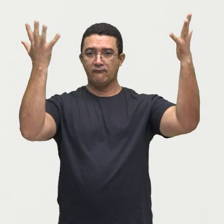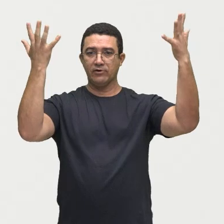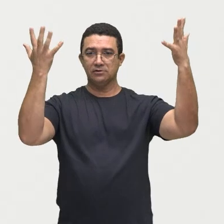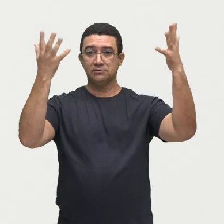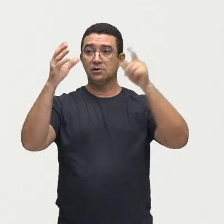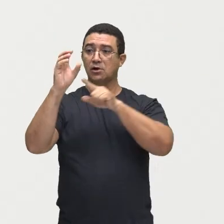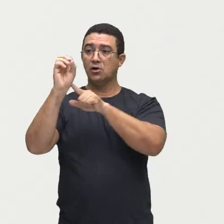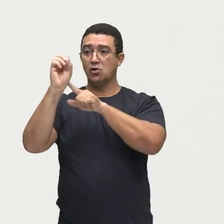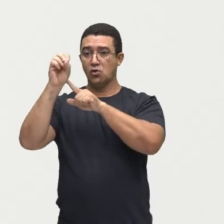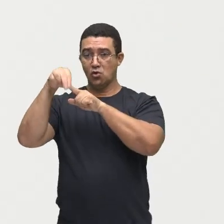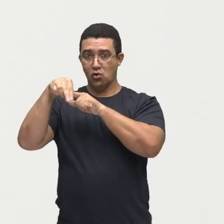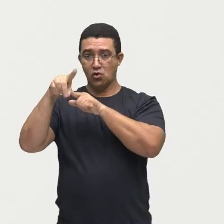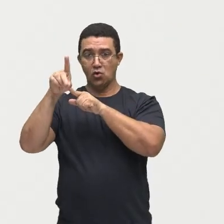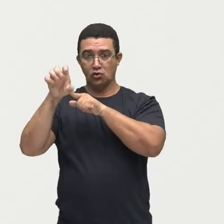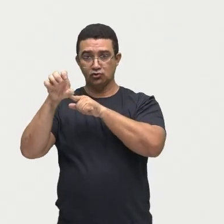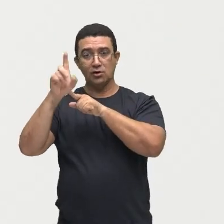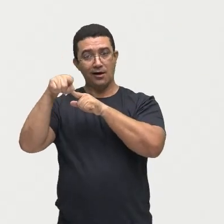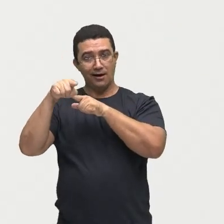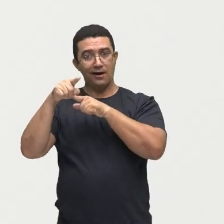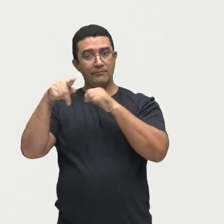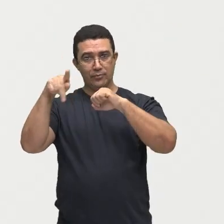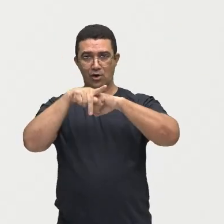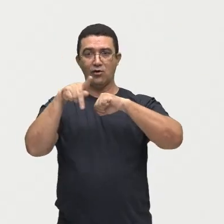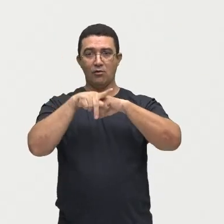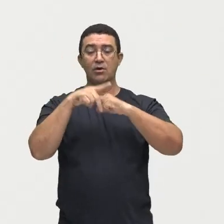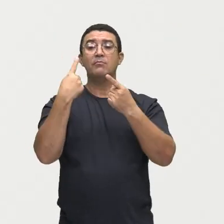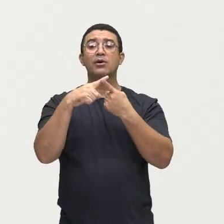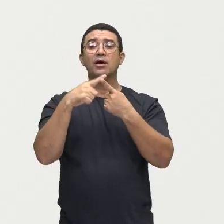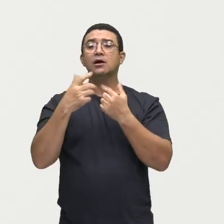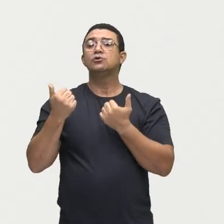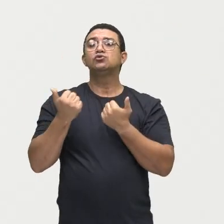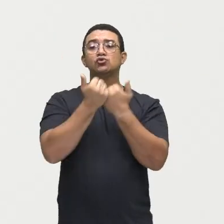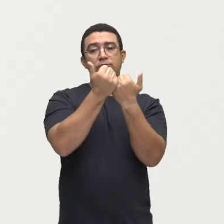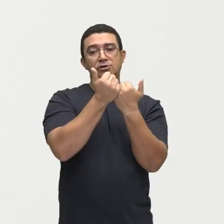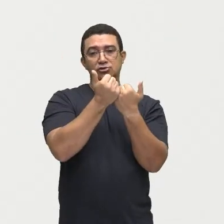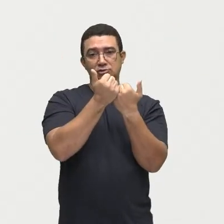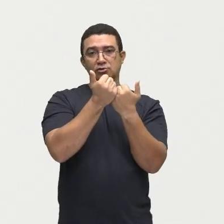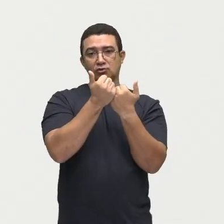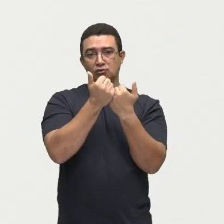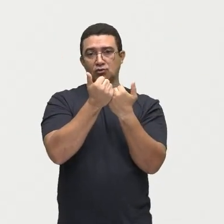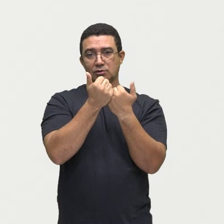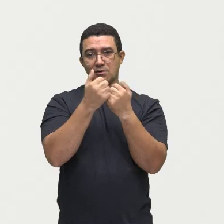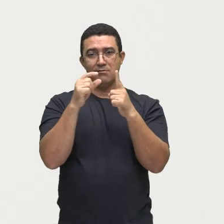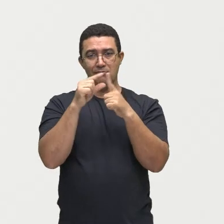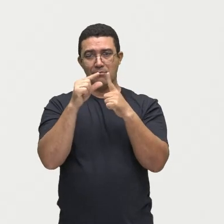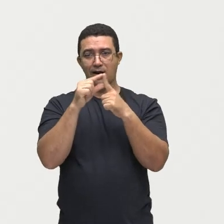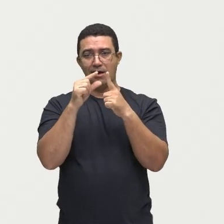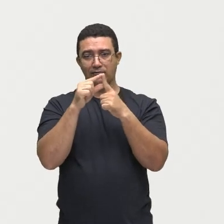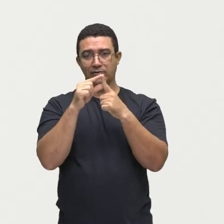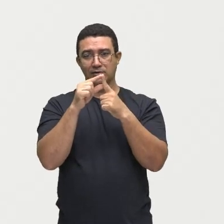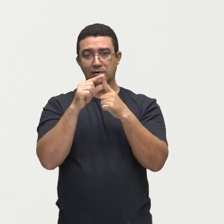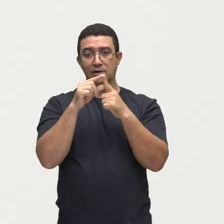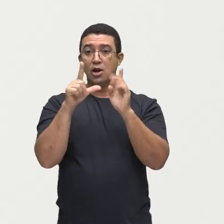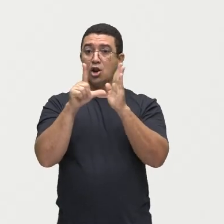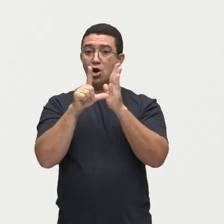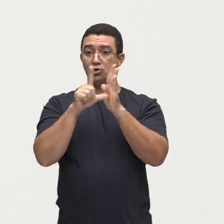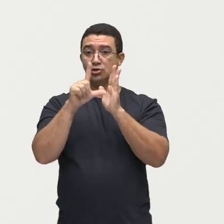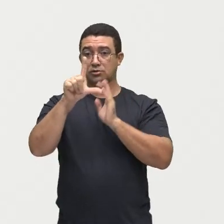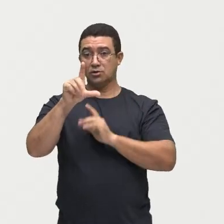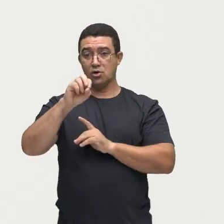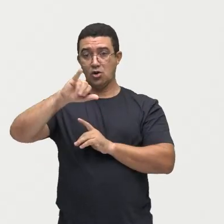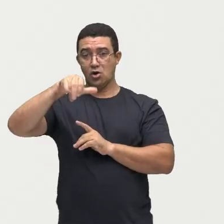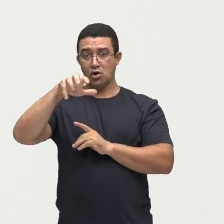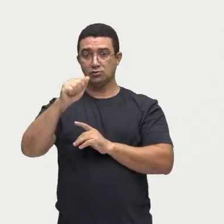realmente um pronome relativo? Sim, porque se refere a esse termo aqui, loja.